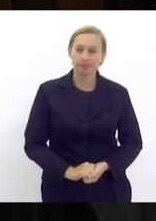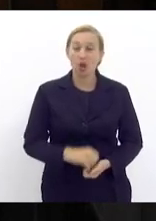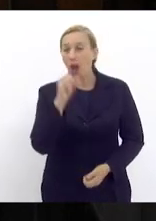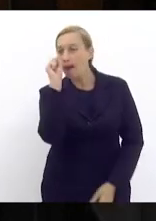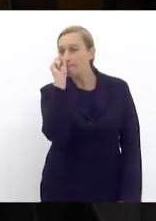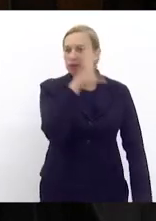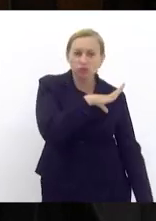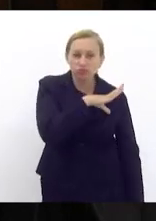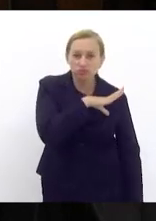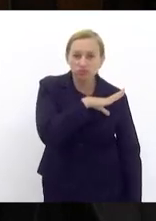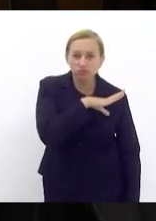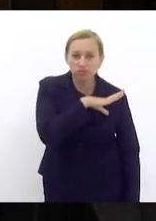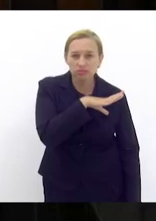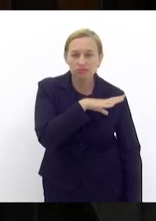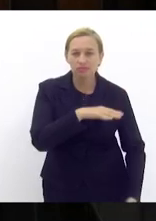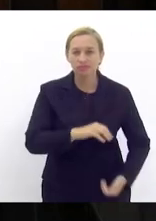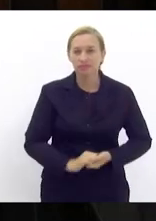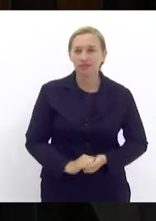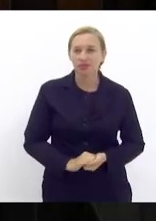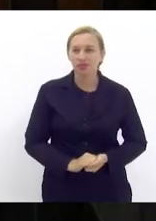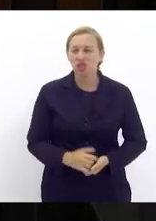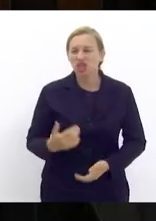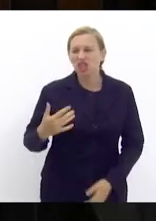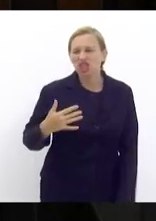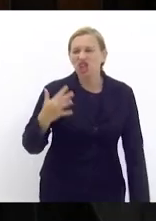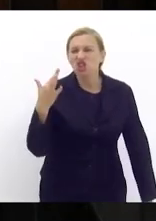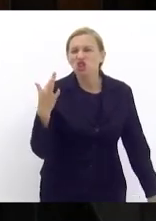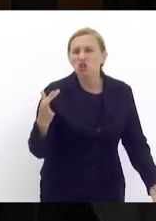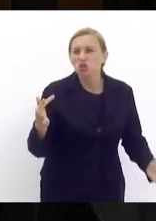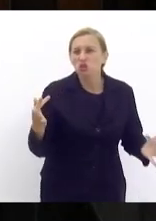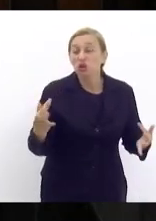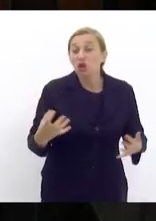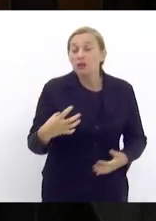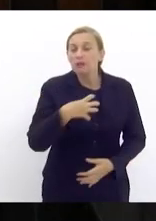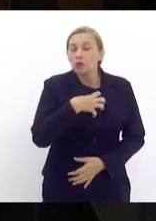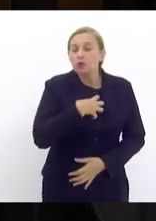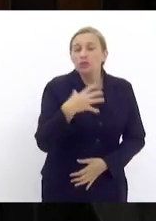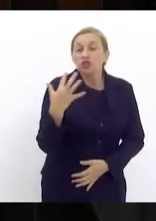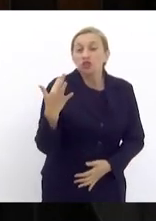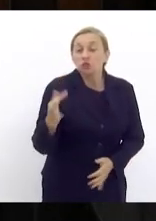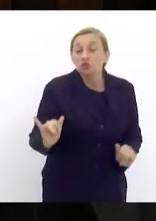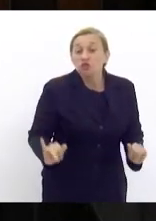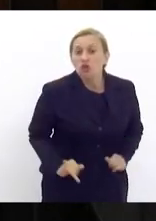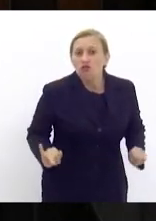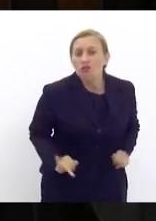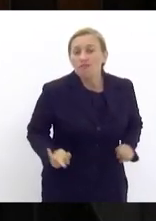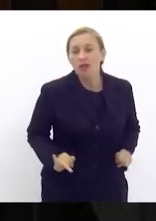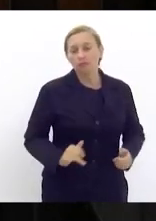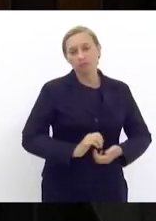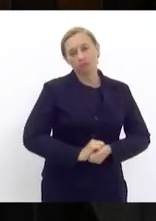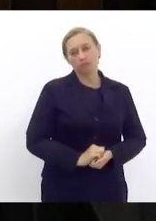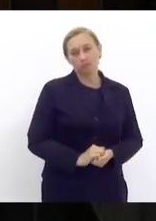Absurdo o que aconteceu hoje. Que dor, está doendo no meu coração, imagina daqueles pais.